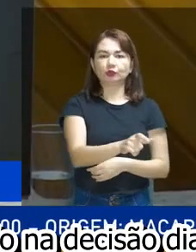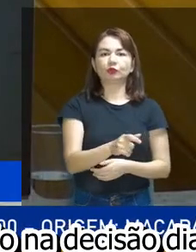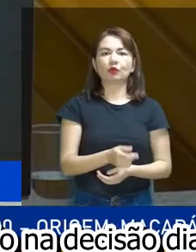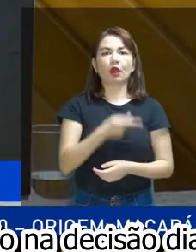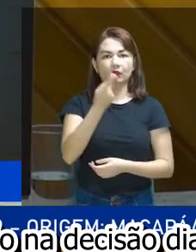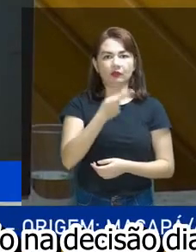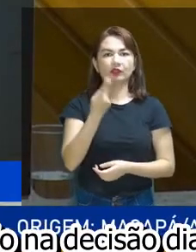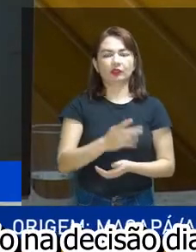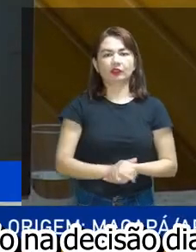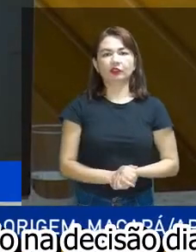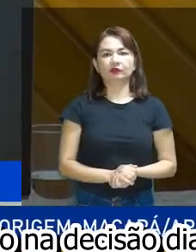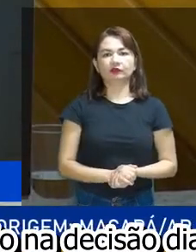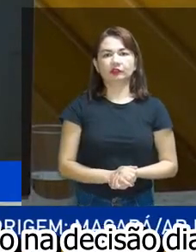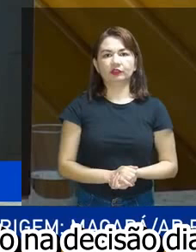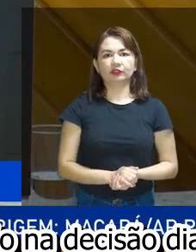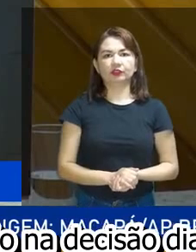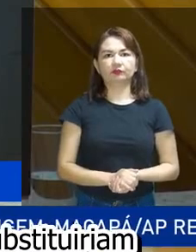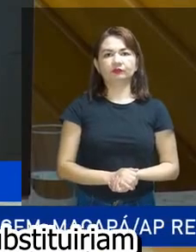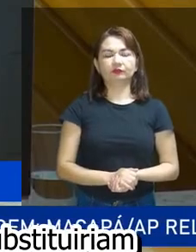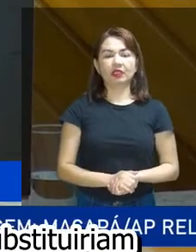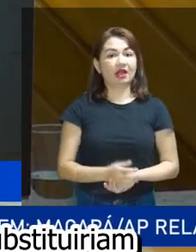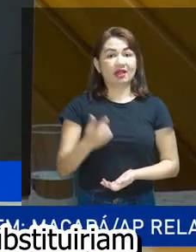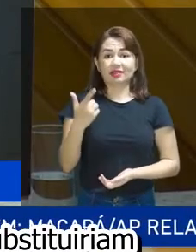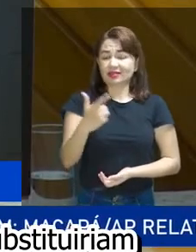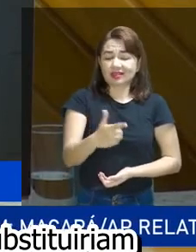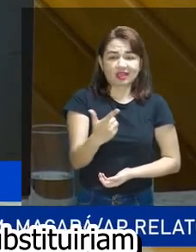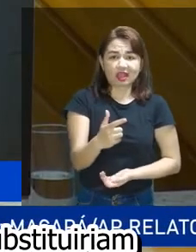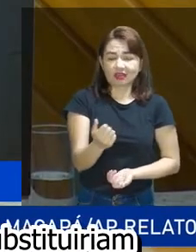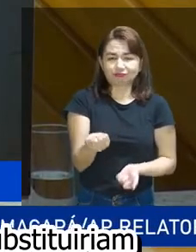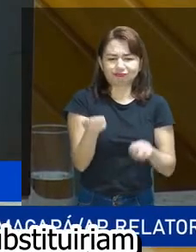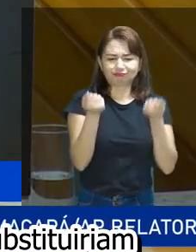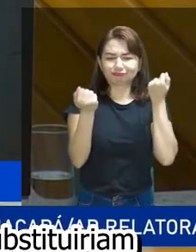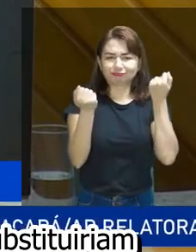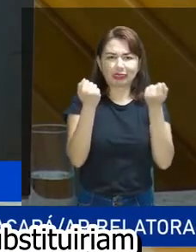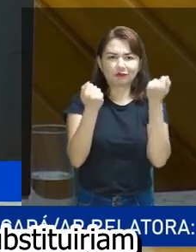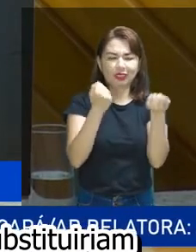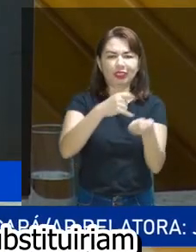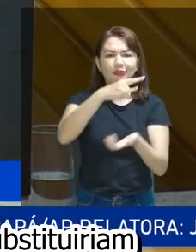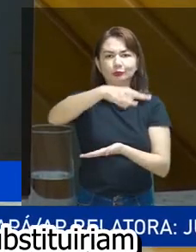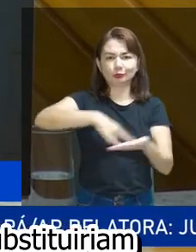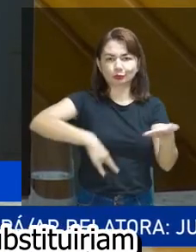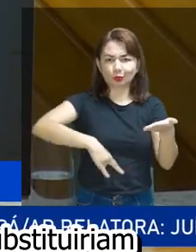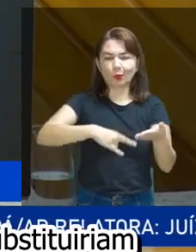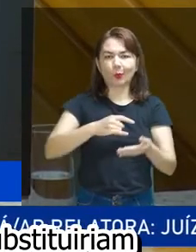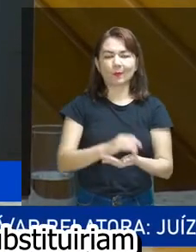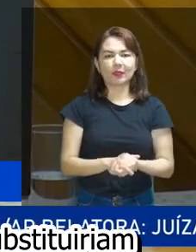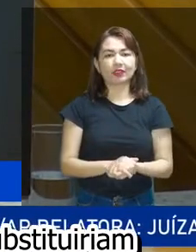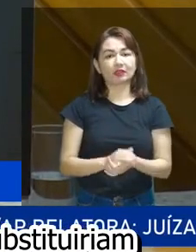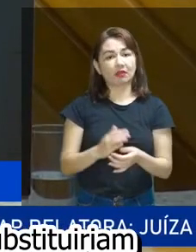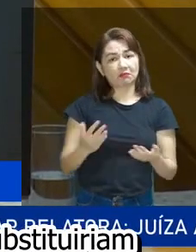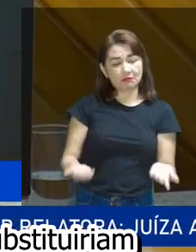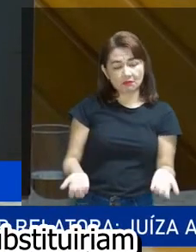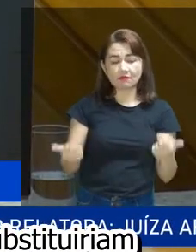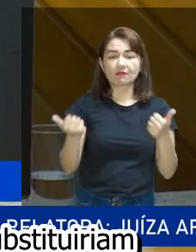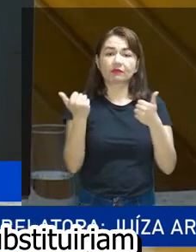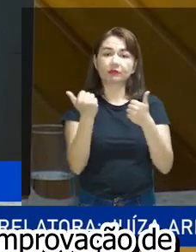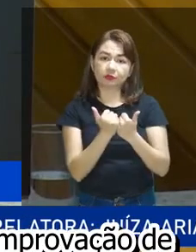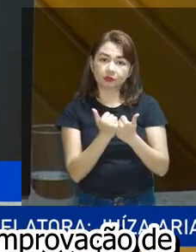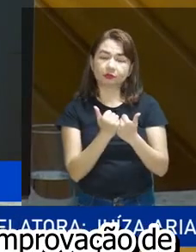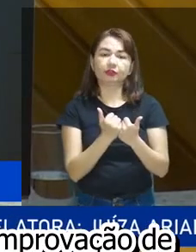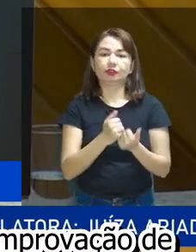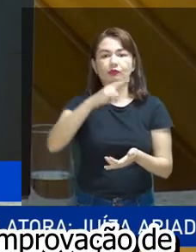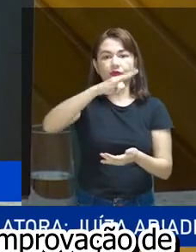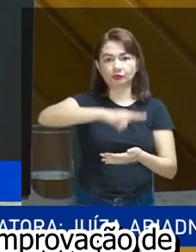houve omissão na decisão diante da ausência de análise de documentos que, em tese, substituiriam